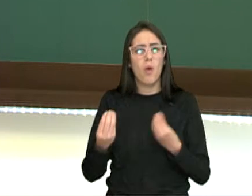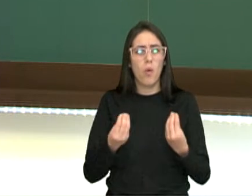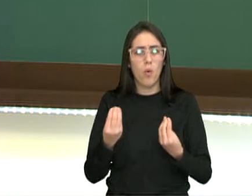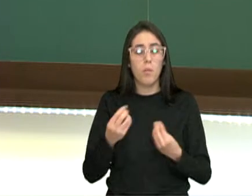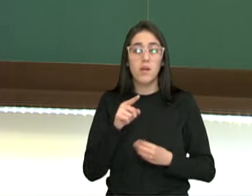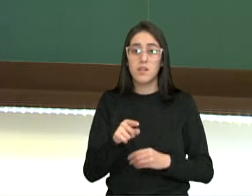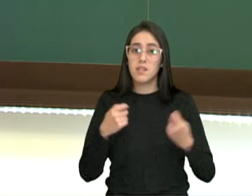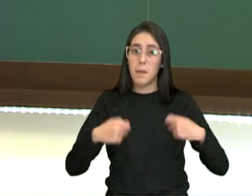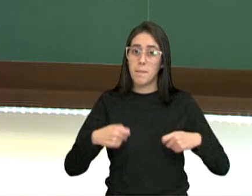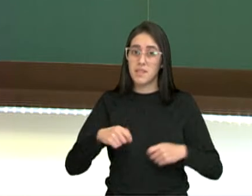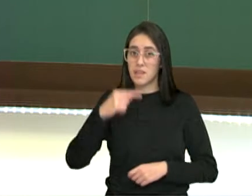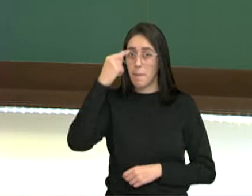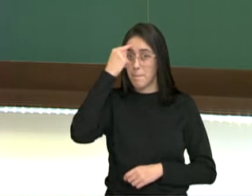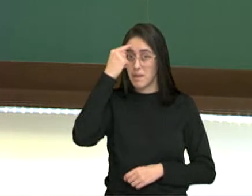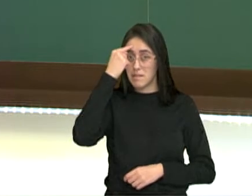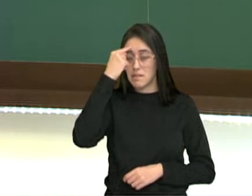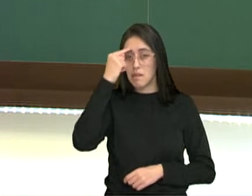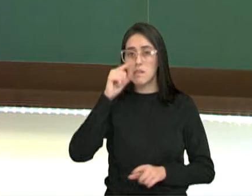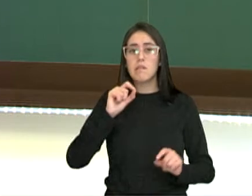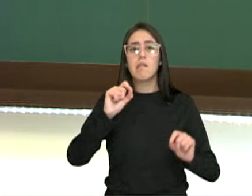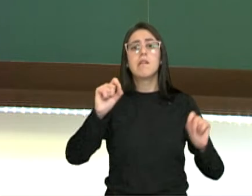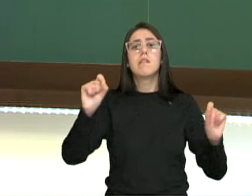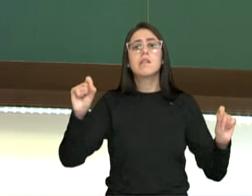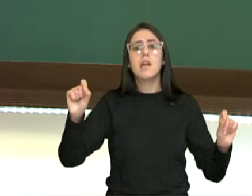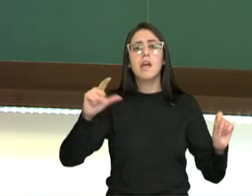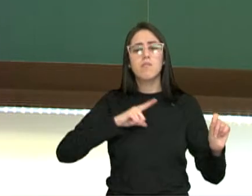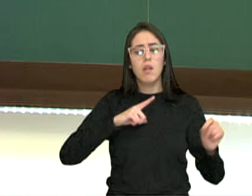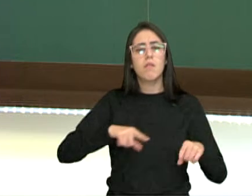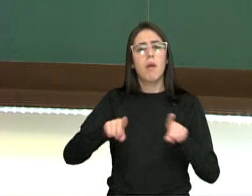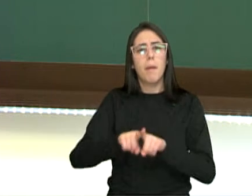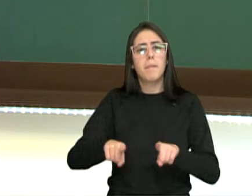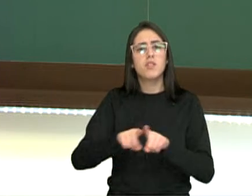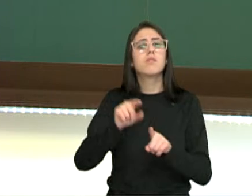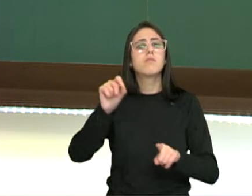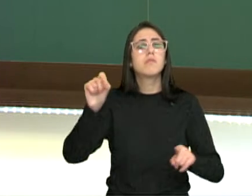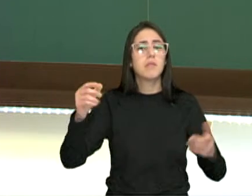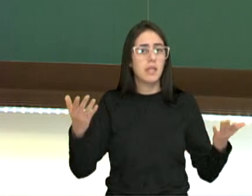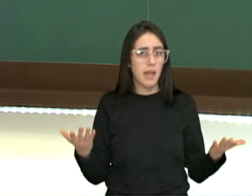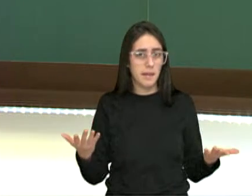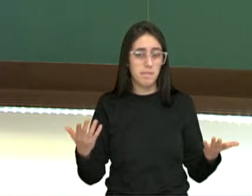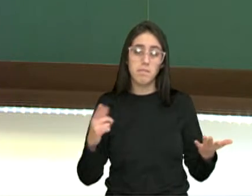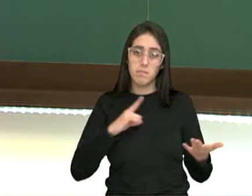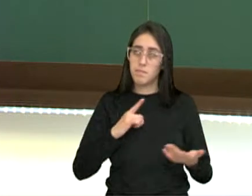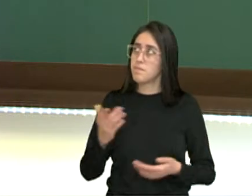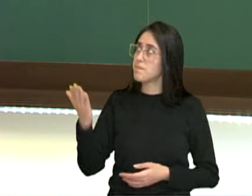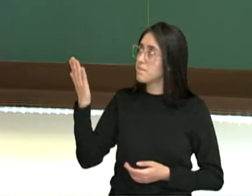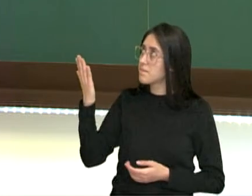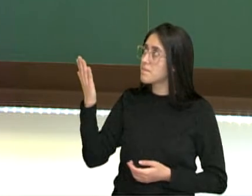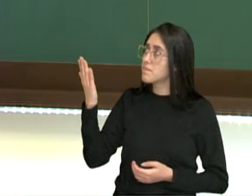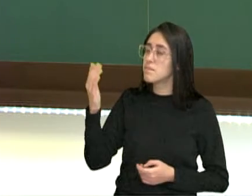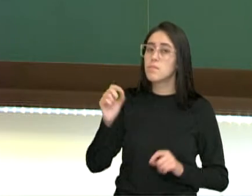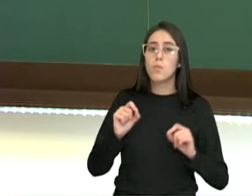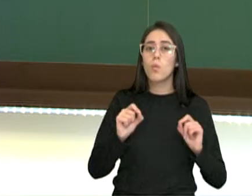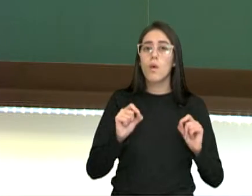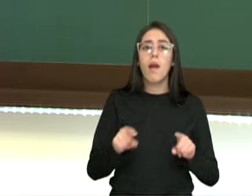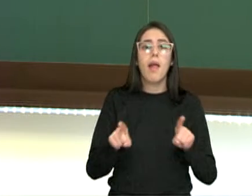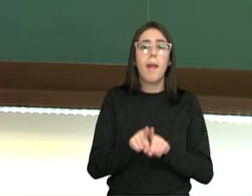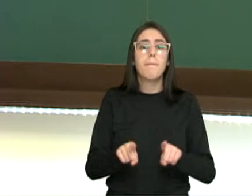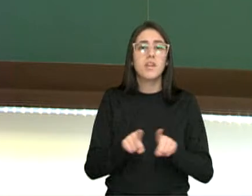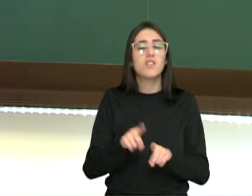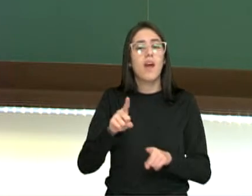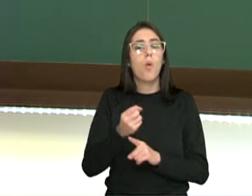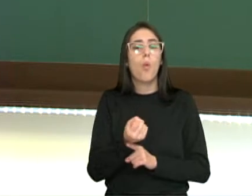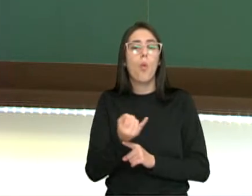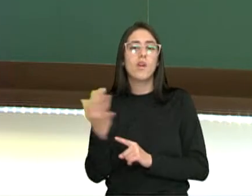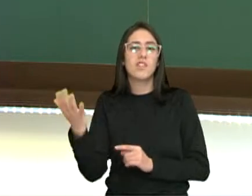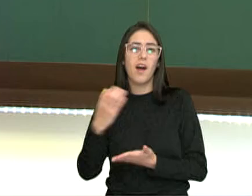você tem que pensar assim, quem é que indica a repetição? Né? Nesse caso, quem indica a repetição é a